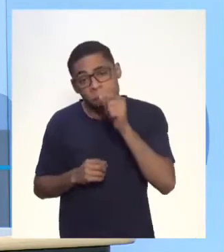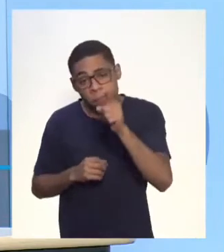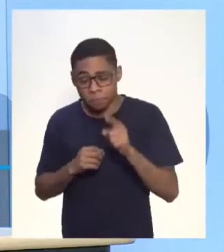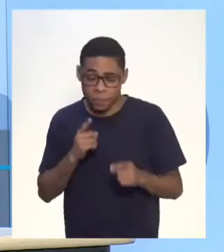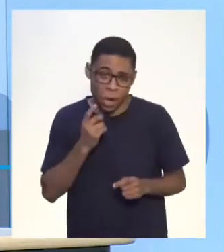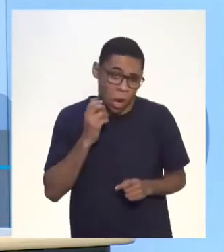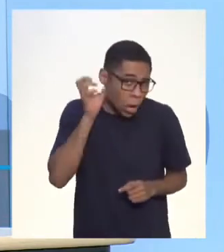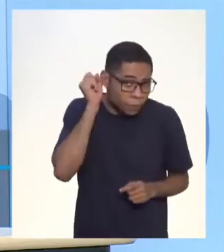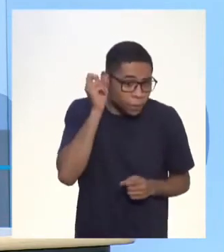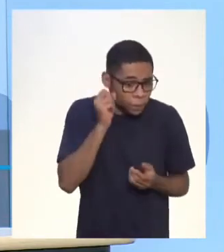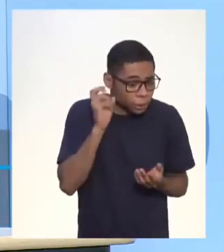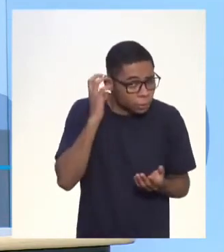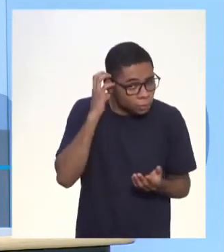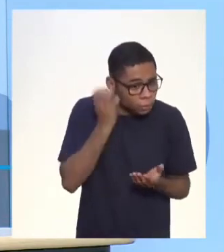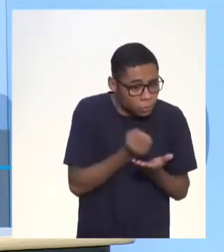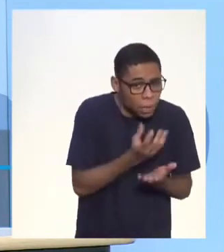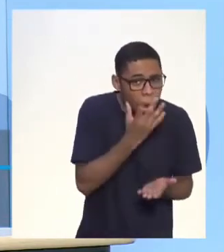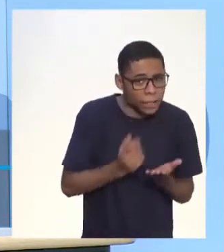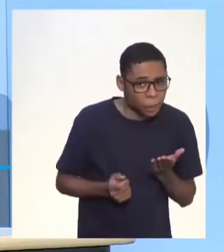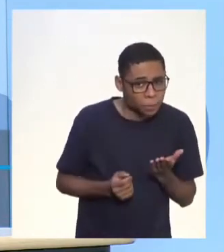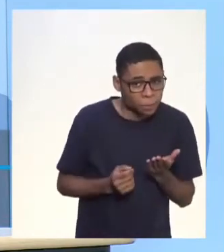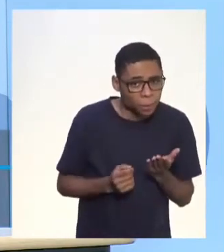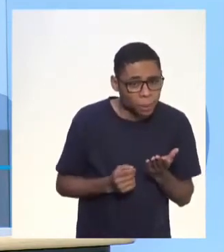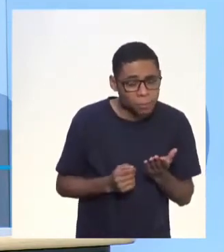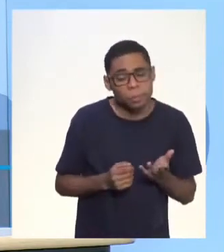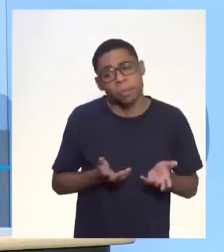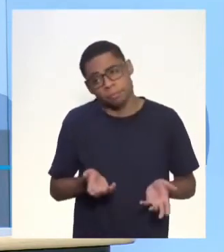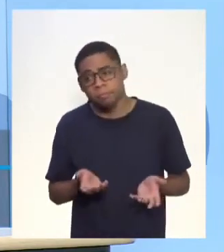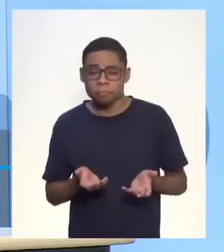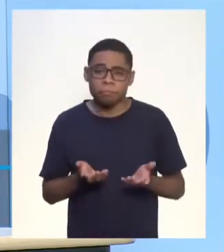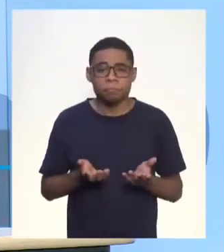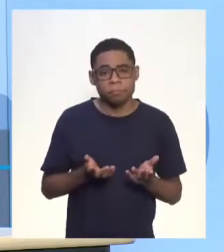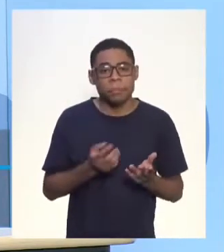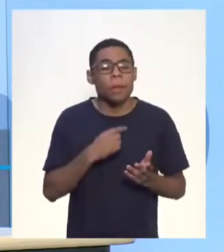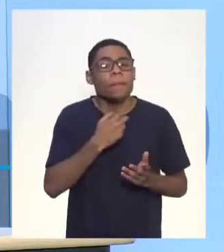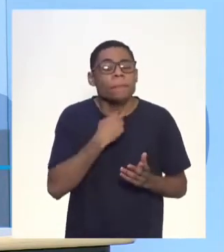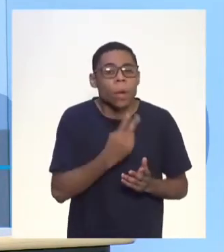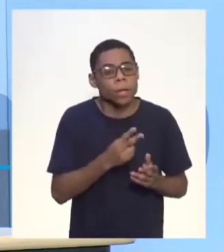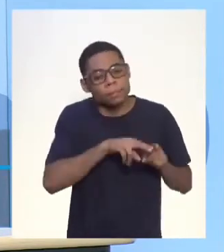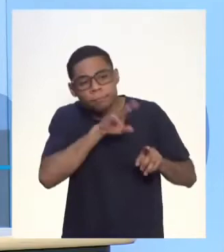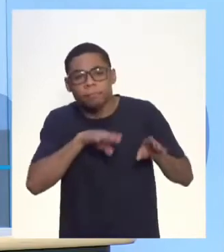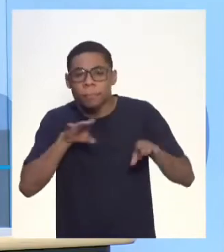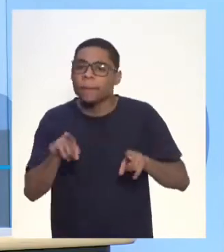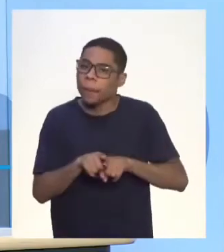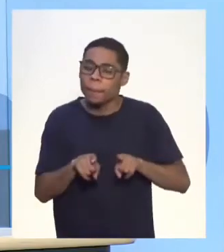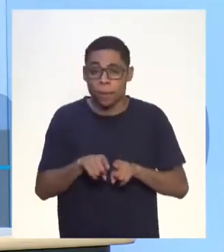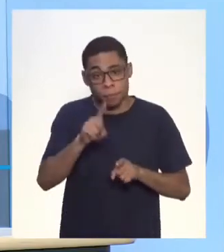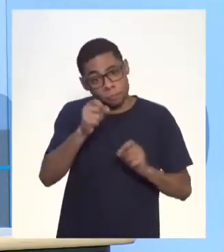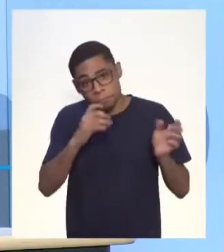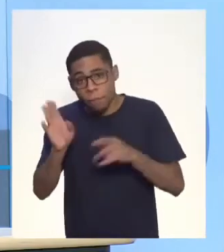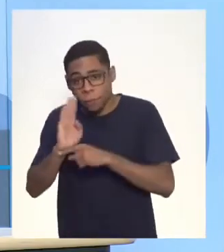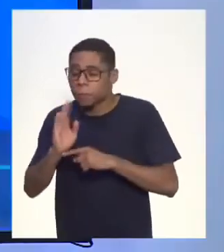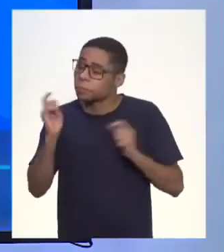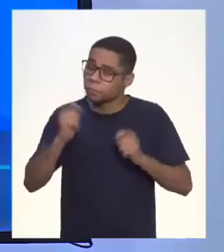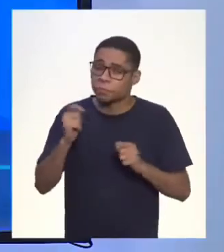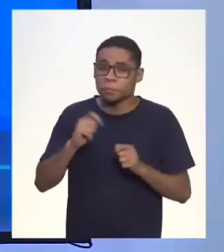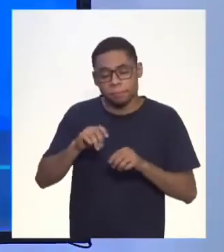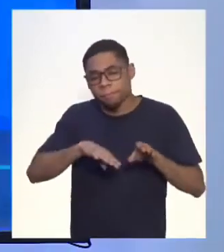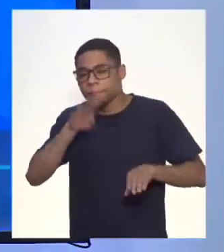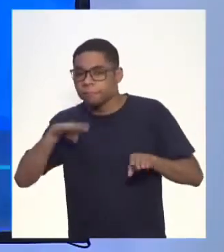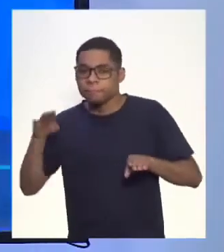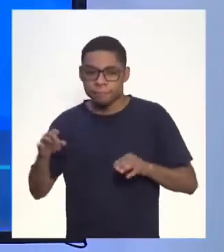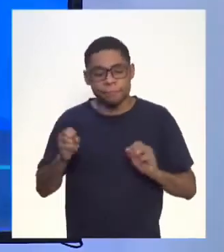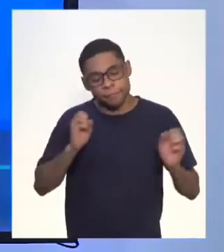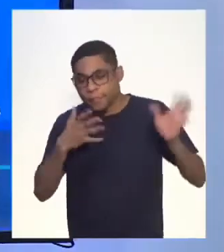que aqueles que escutam você falando também se sintam aí agraciados por todas as informações que você vai passar. Realmente, o treino é